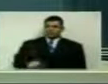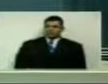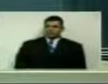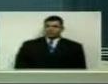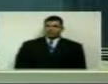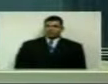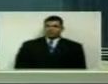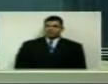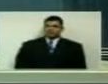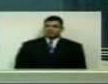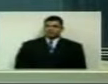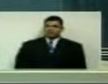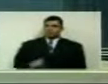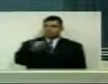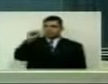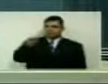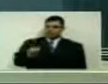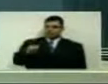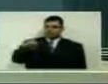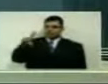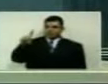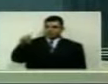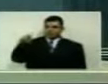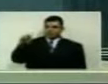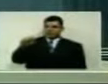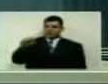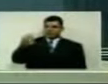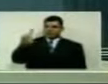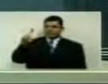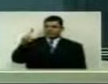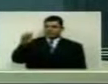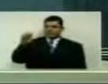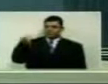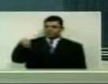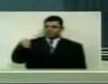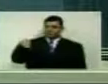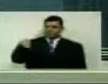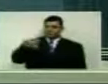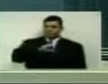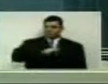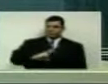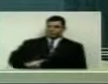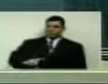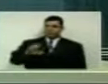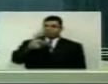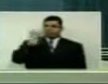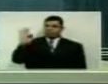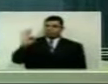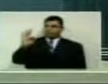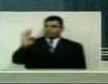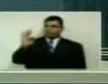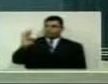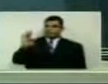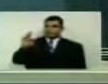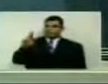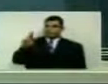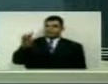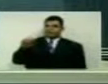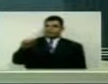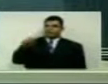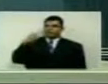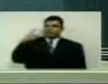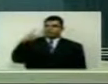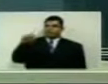PPS, o senador Demóstenes Torres, do DEM, e o deputado federal Protógenes,